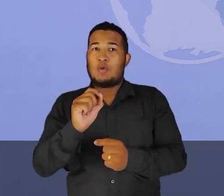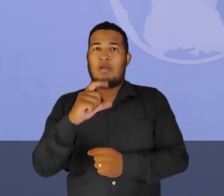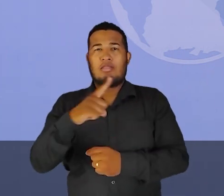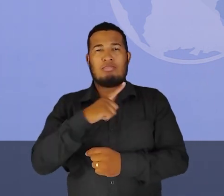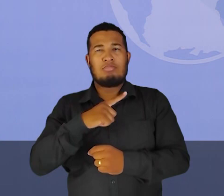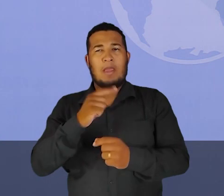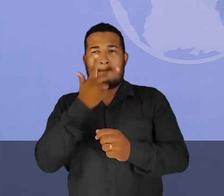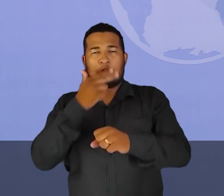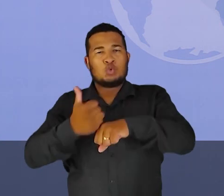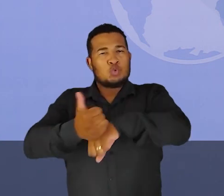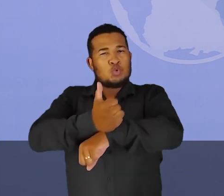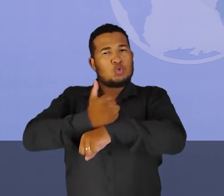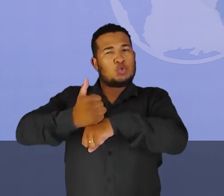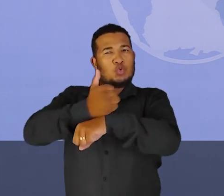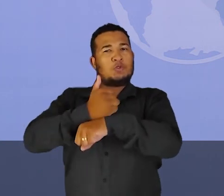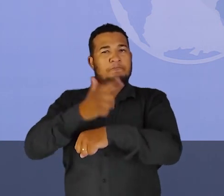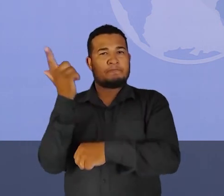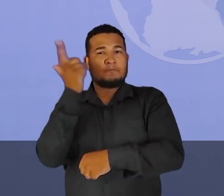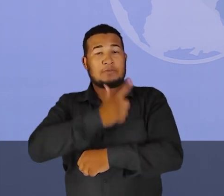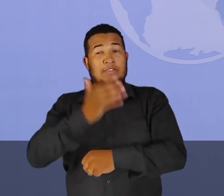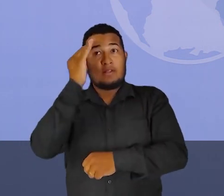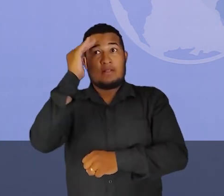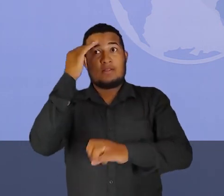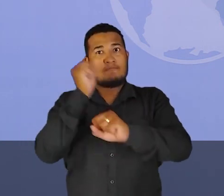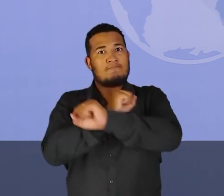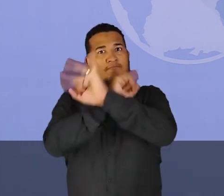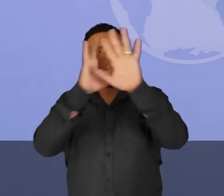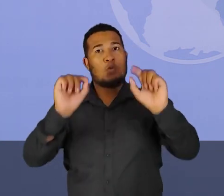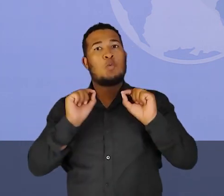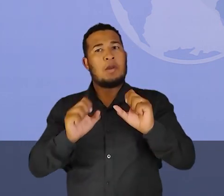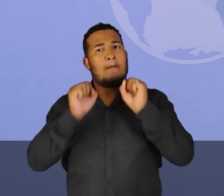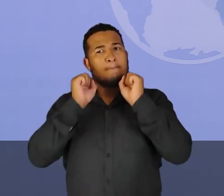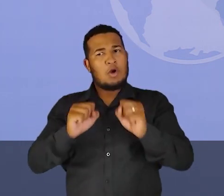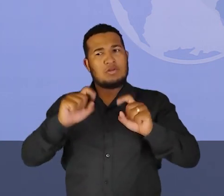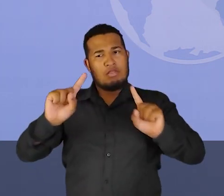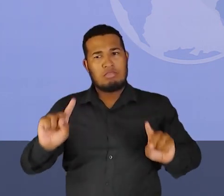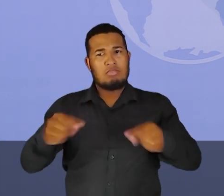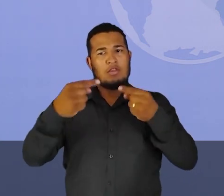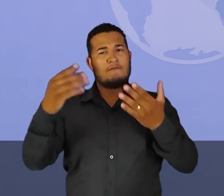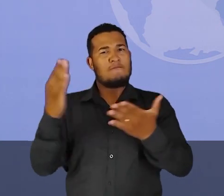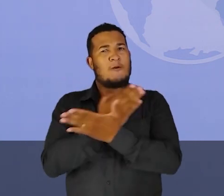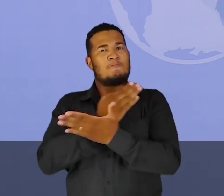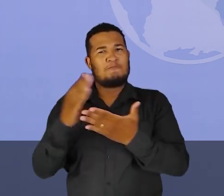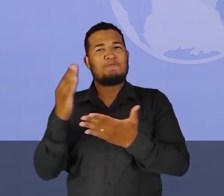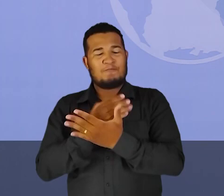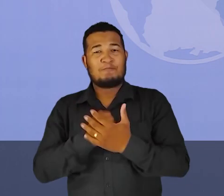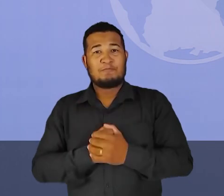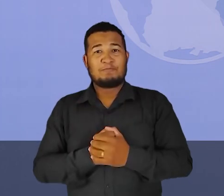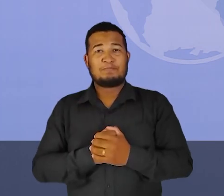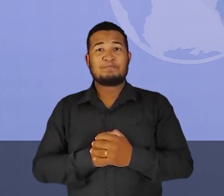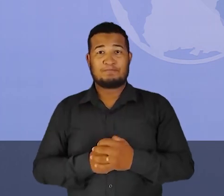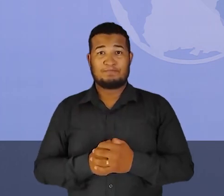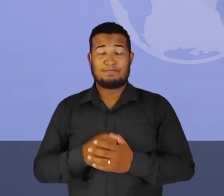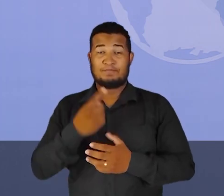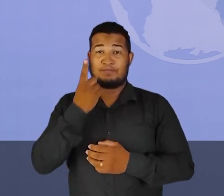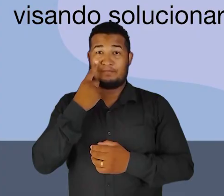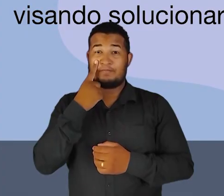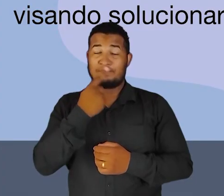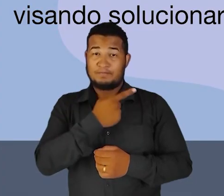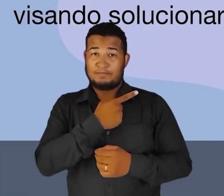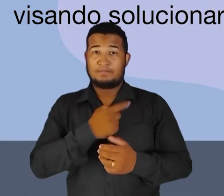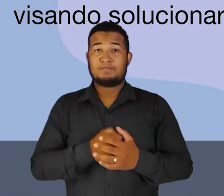essa habilidade, de conseguirmos entender que podemos romper alguns desafios. Então, essas práticas nos ajudam. Vamos voltar para o mesmo